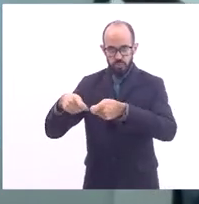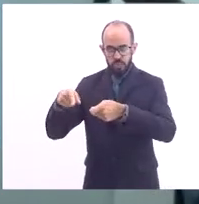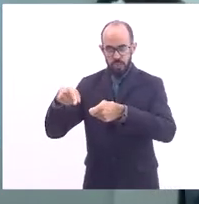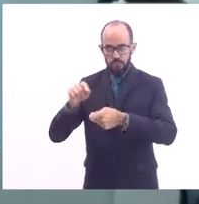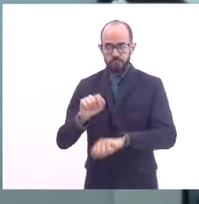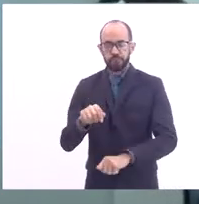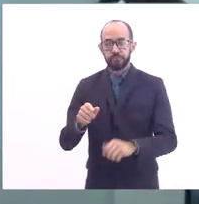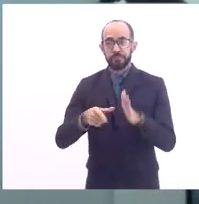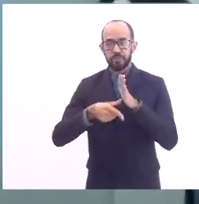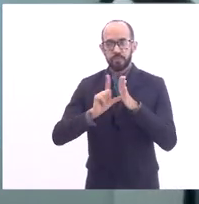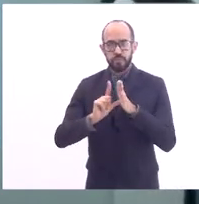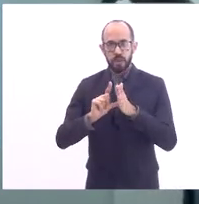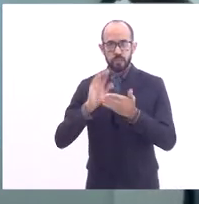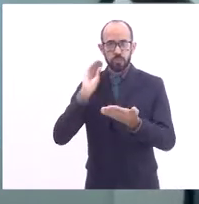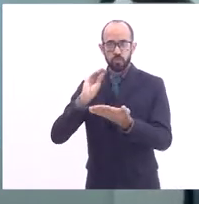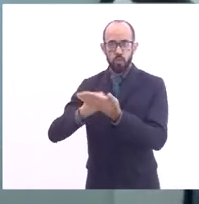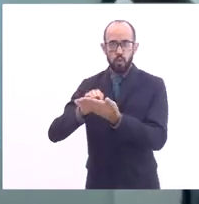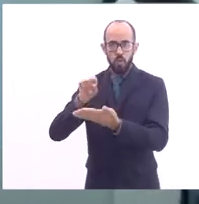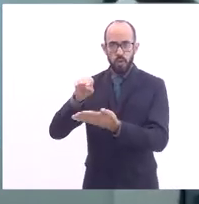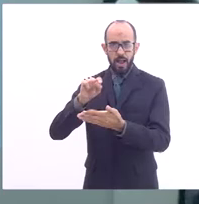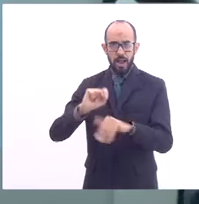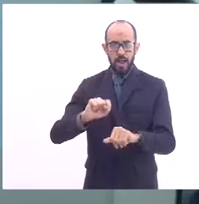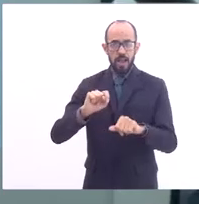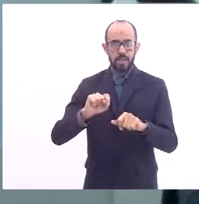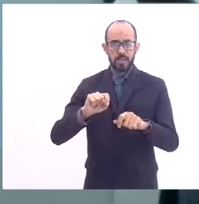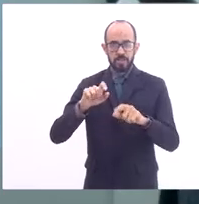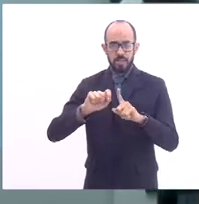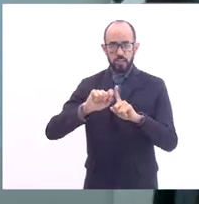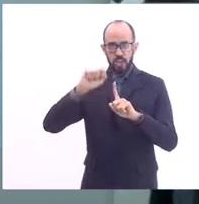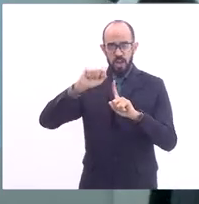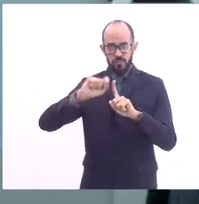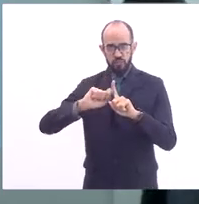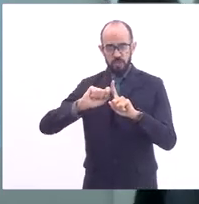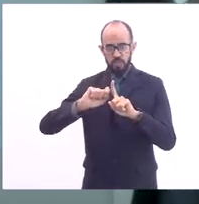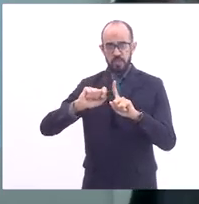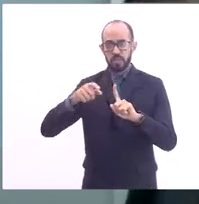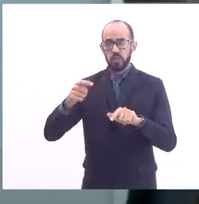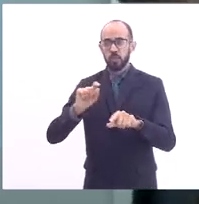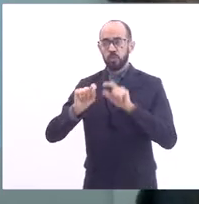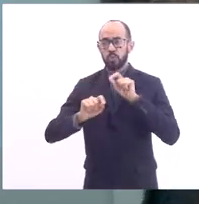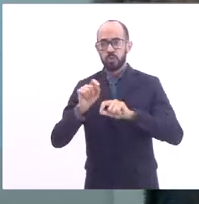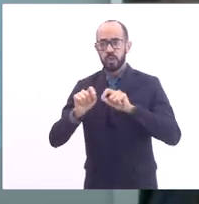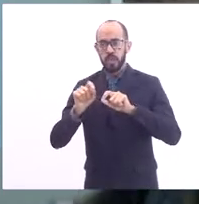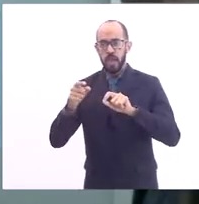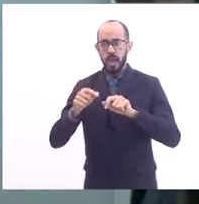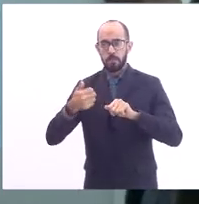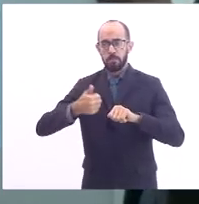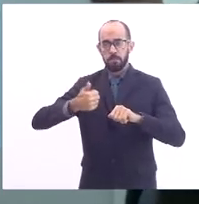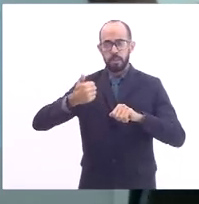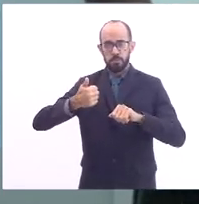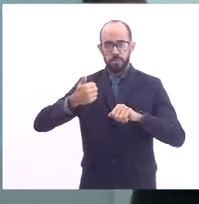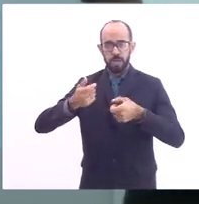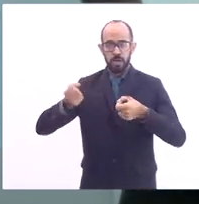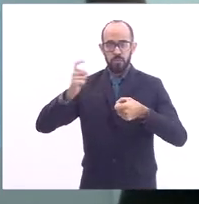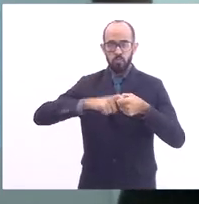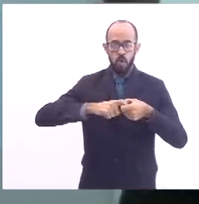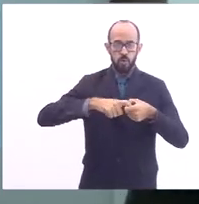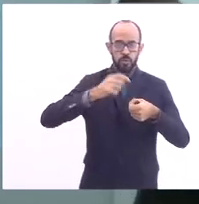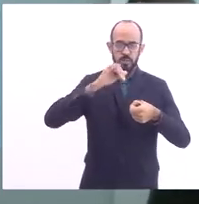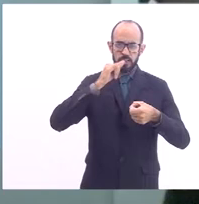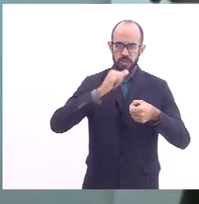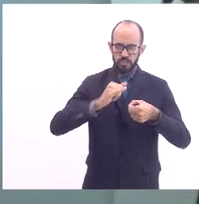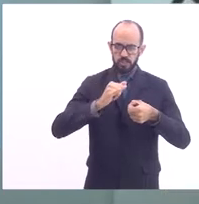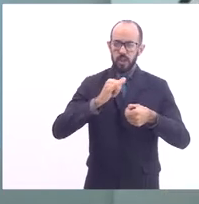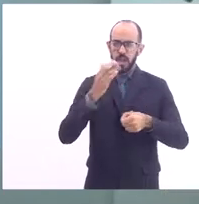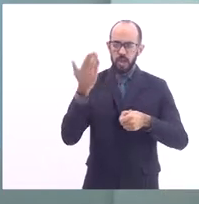instalação dessas chaves telecomandadas, a primeira recomposição da energia para os clientes elevava uma média